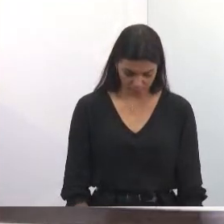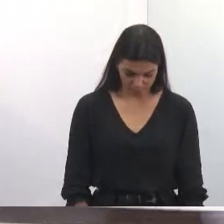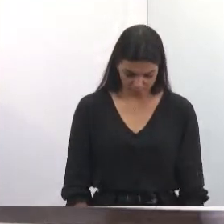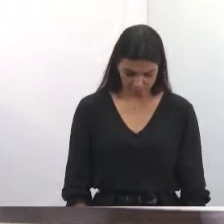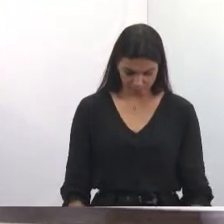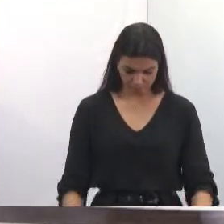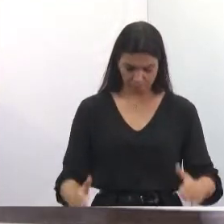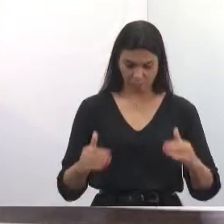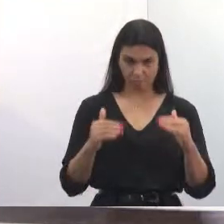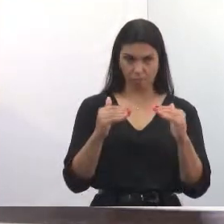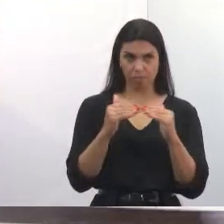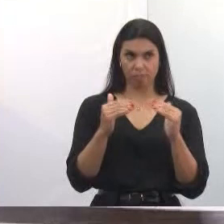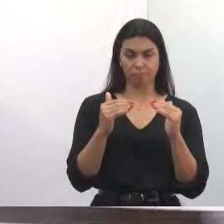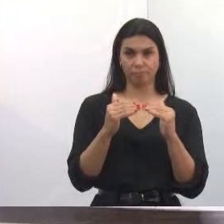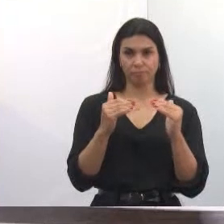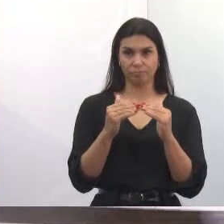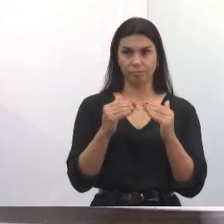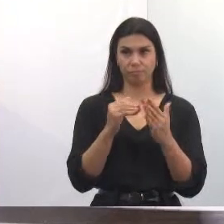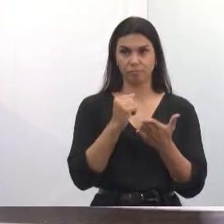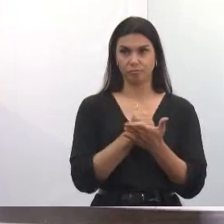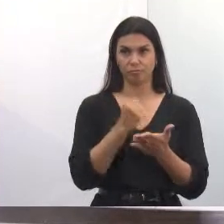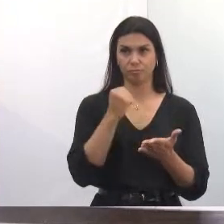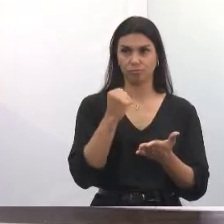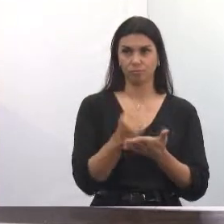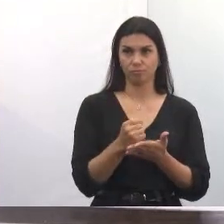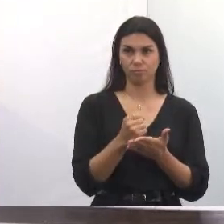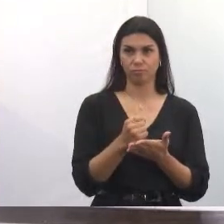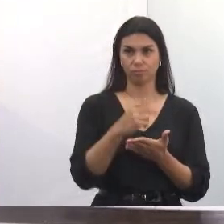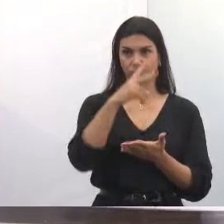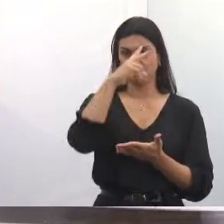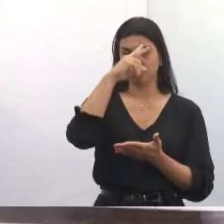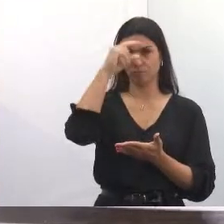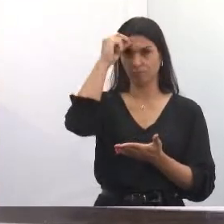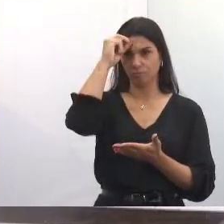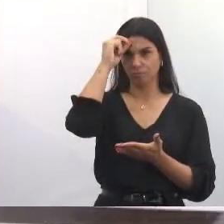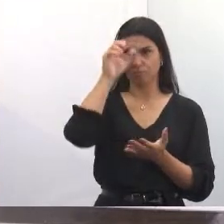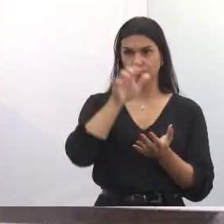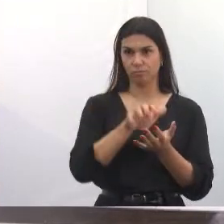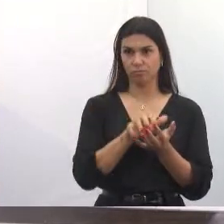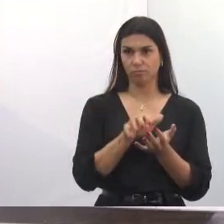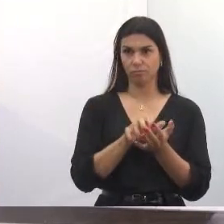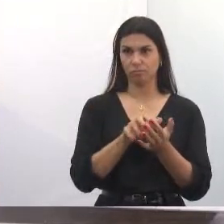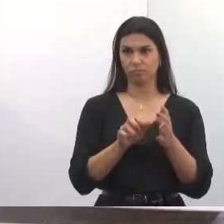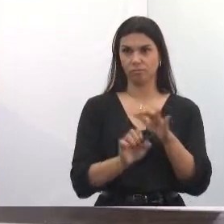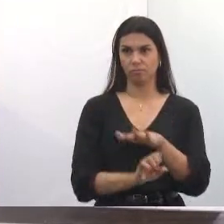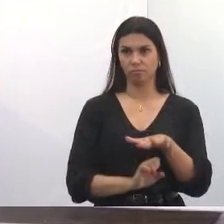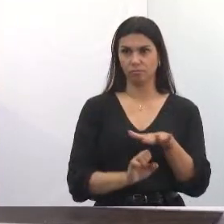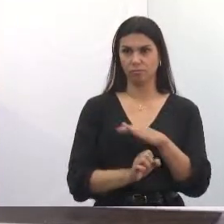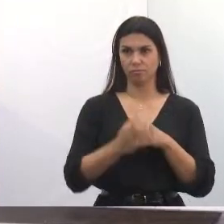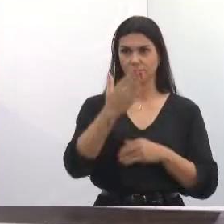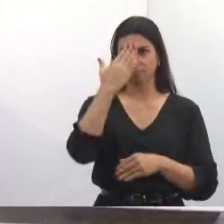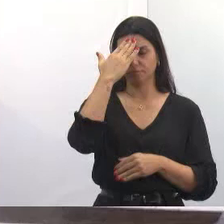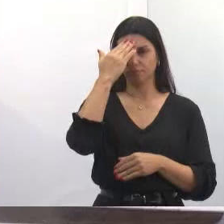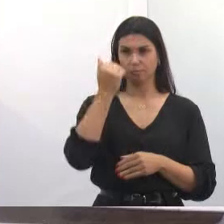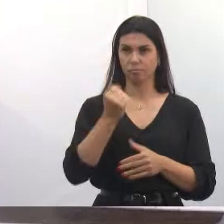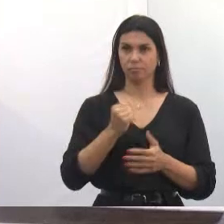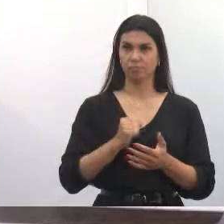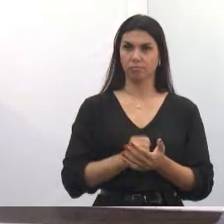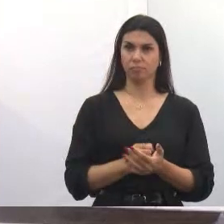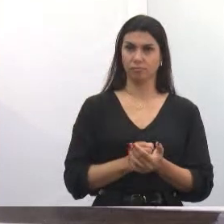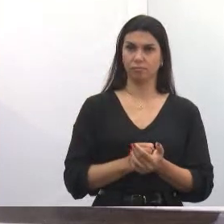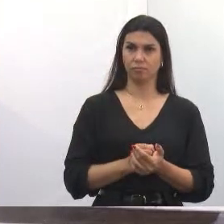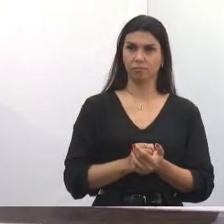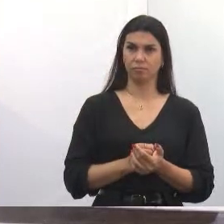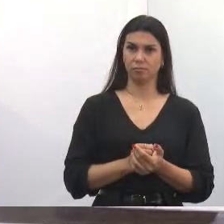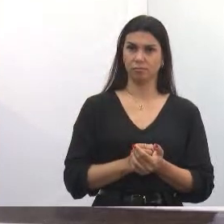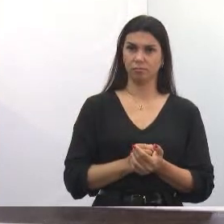De acordo com o contrato firmado entre a Prefeitura Municipal de Jacareí e a empresa Starpar, que administra